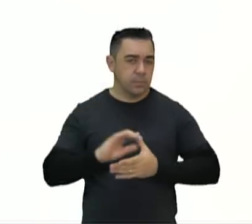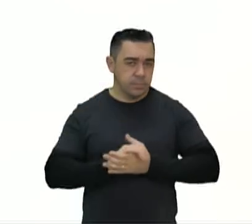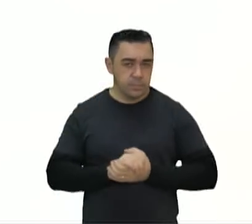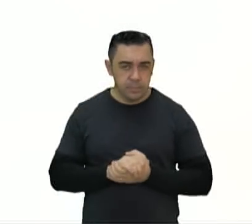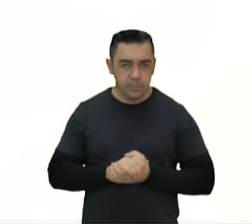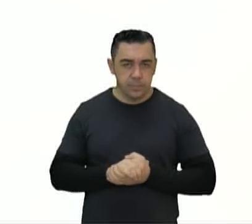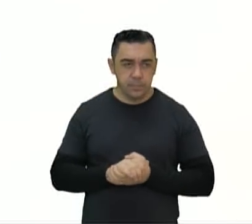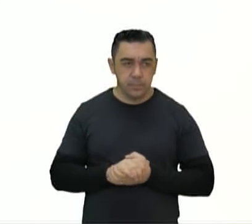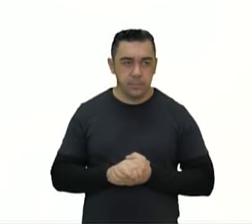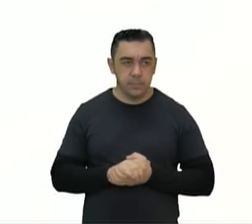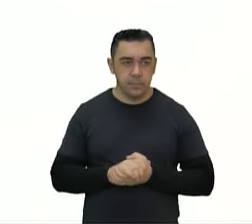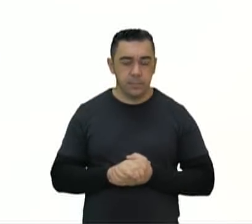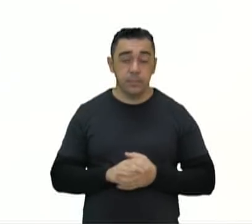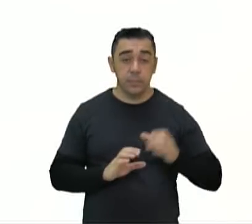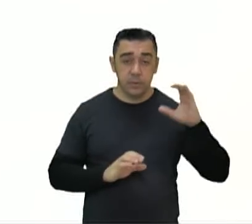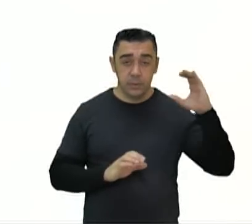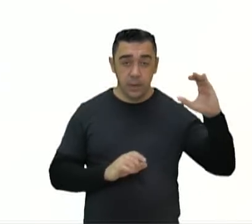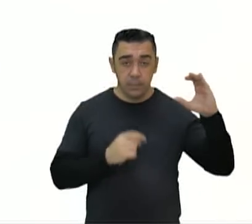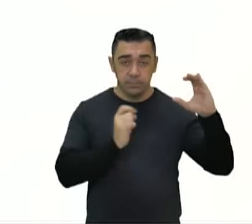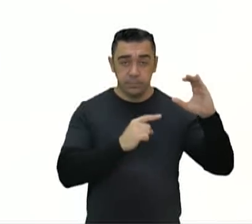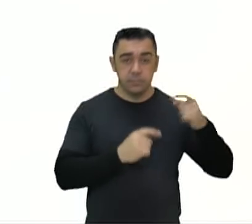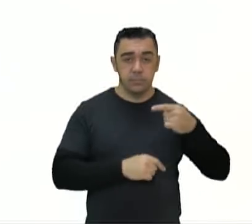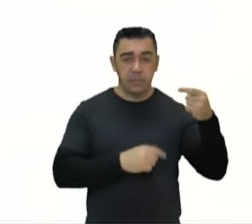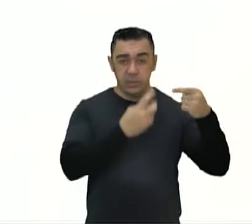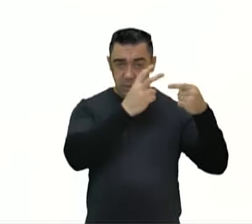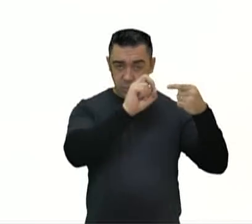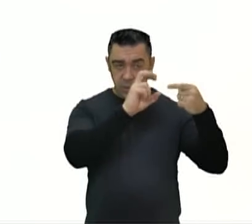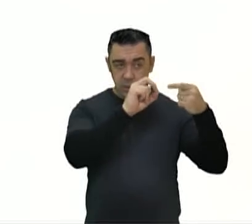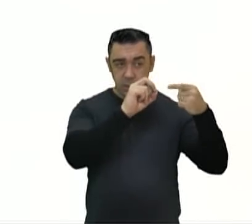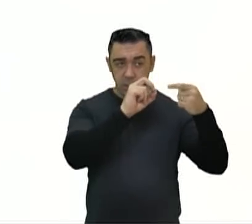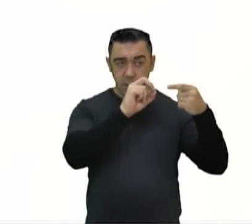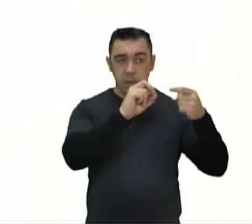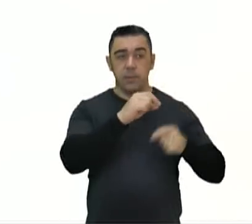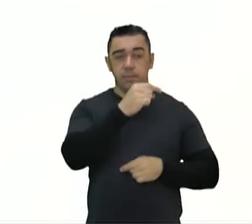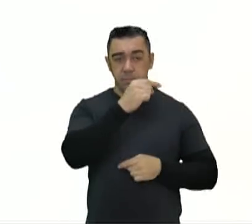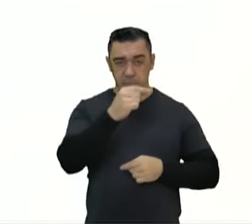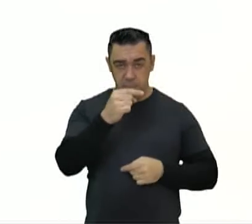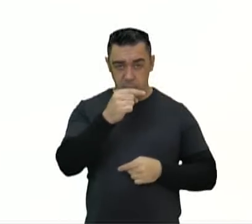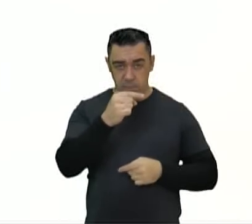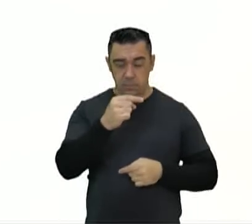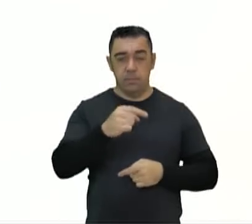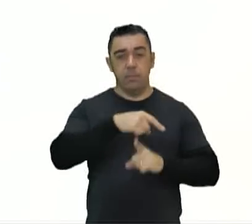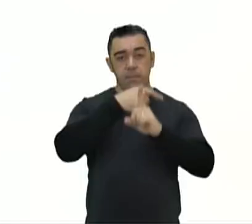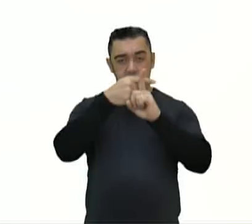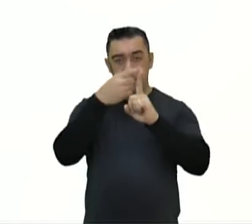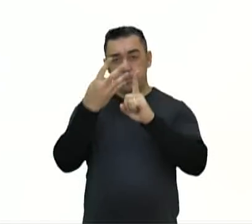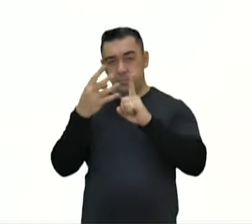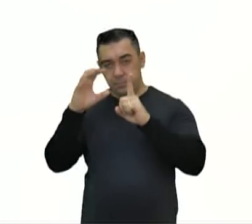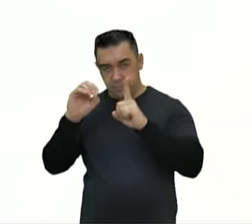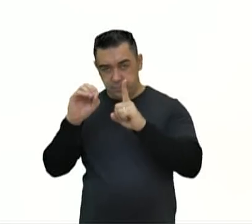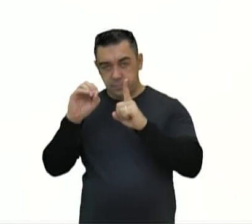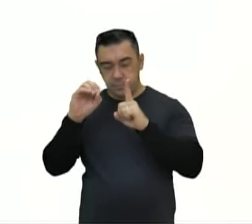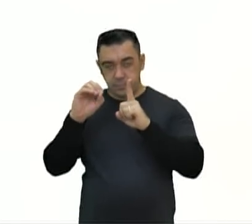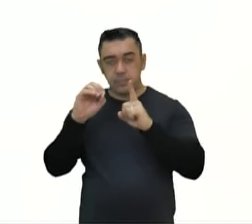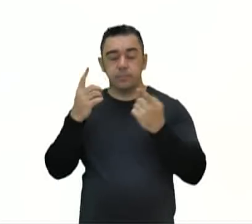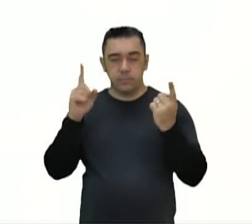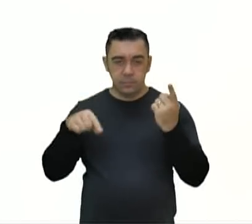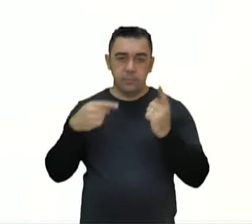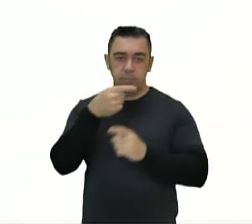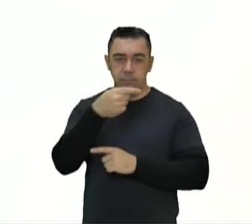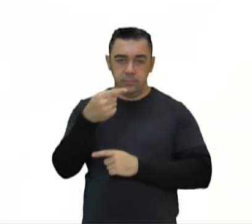30. Na letra C, o menos 50 com o menos o oposto de